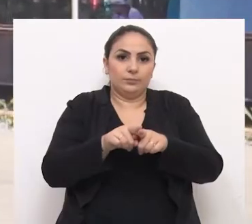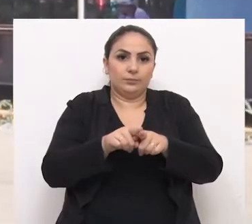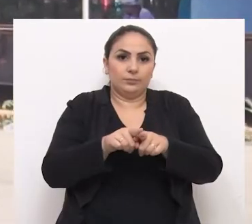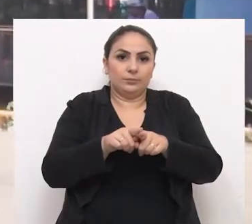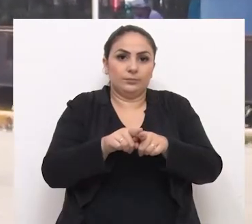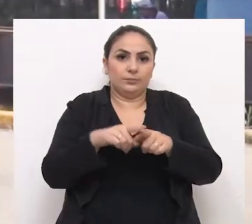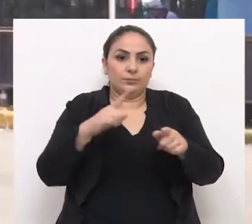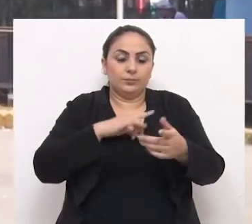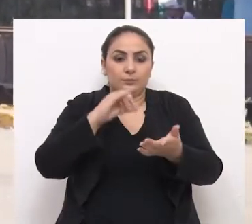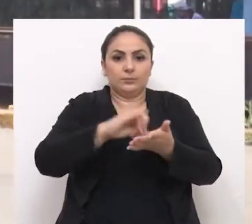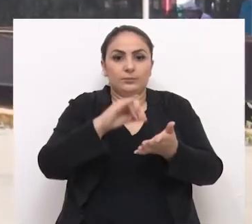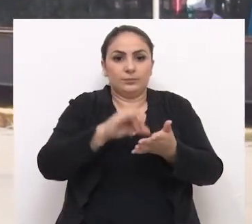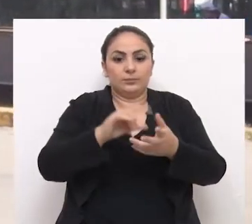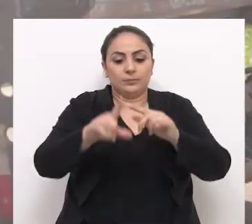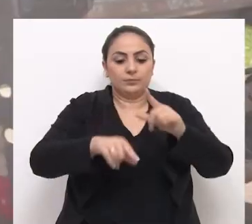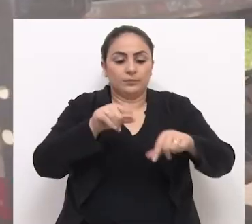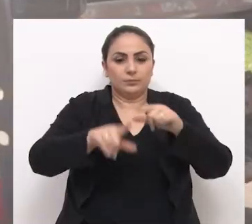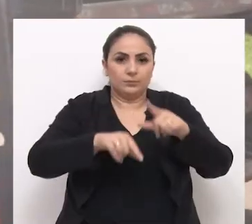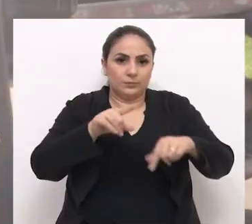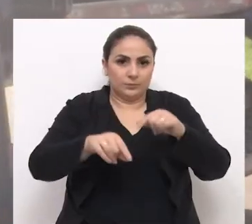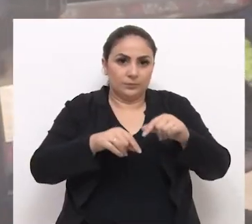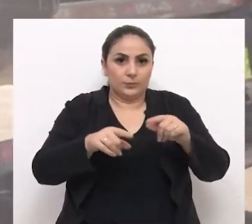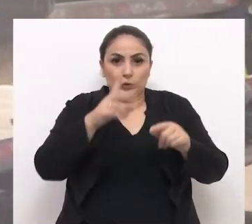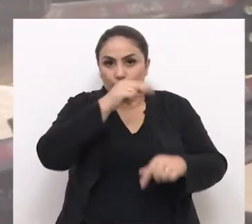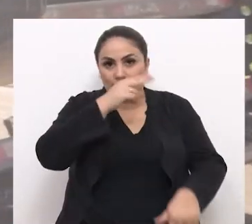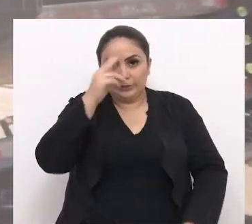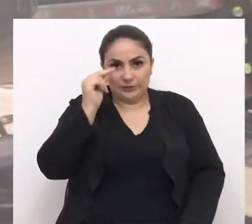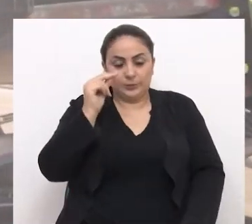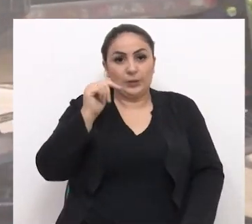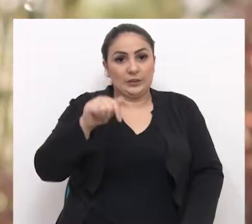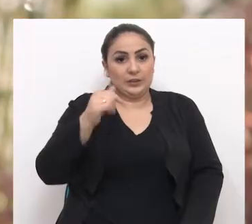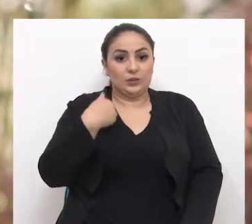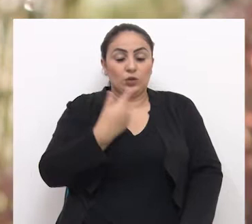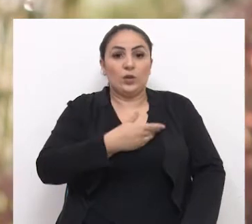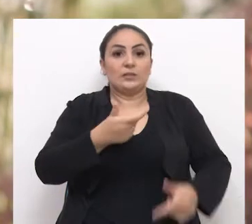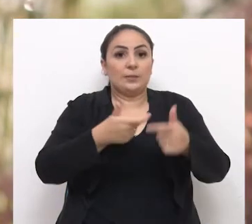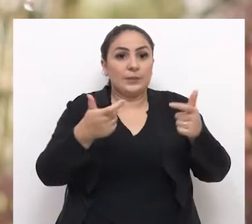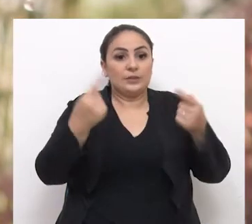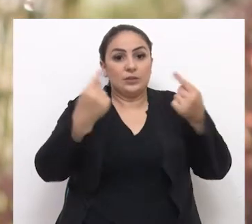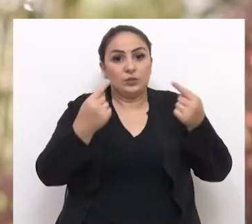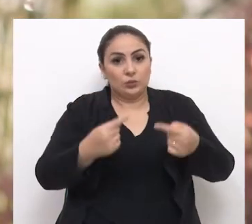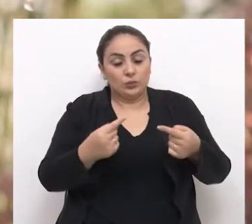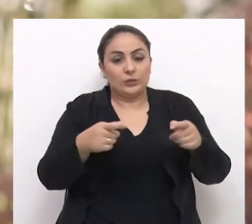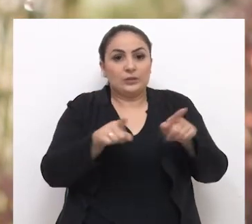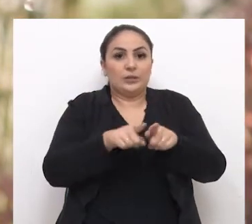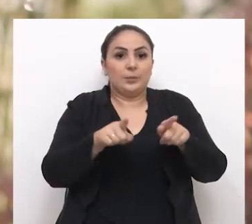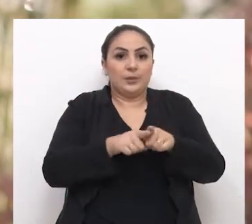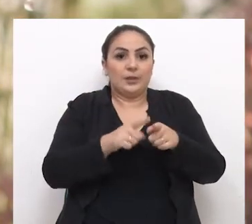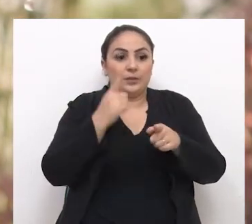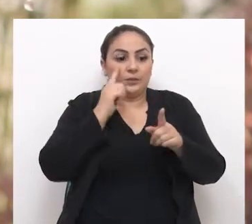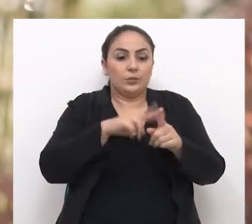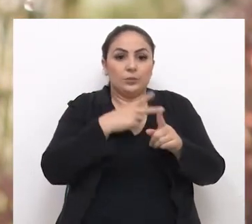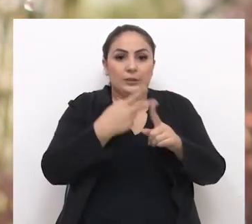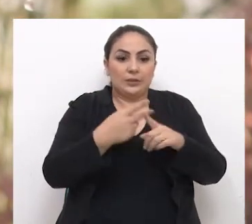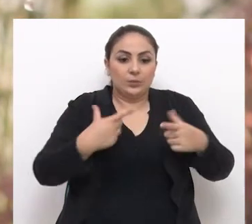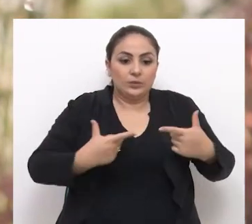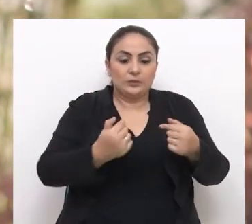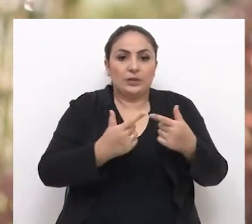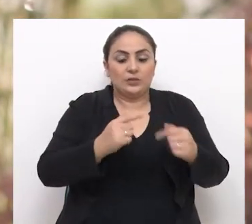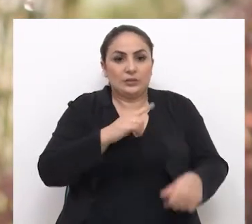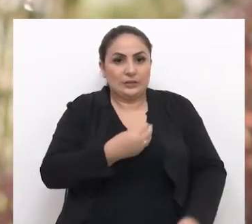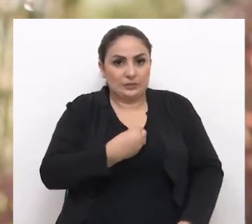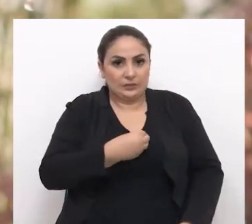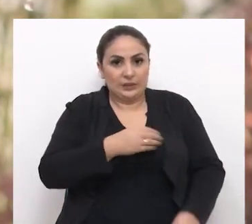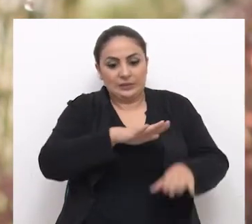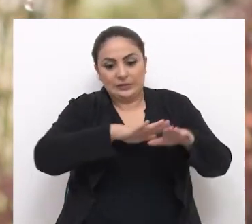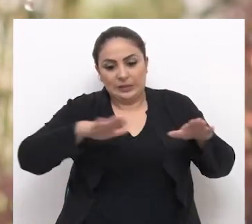também é a central de triagem e transbordo do município. Aqui nós ampliamos a estrutura, duplicamos as esteiras